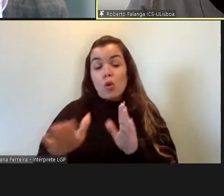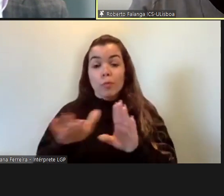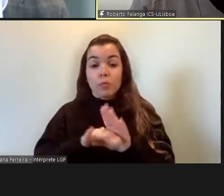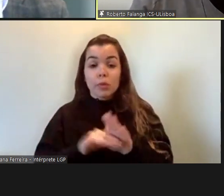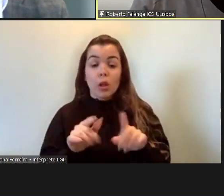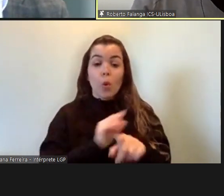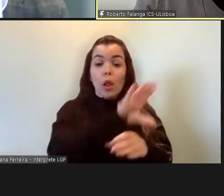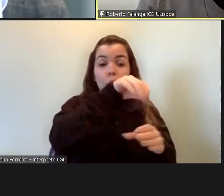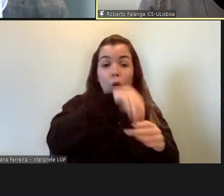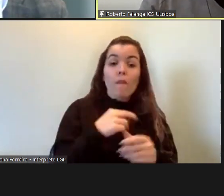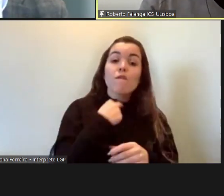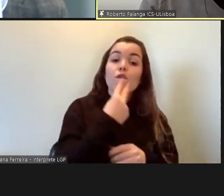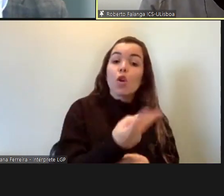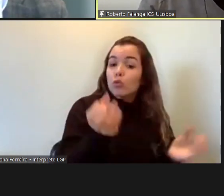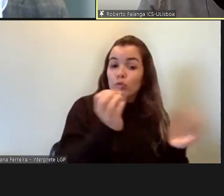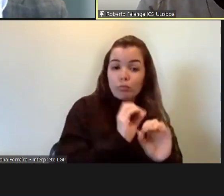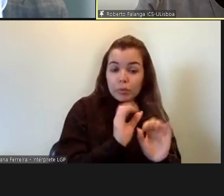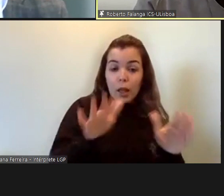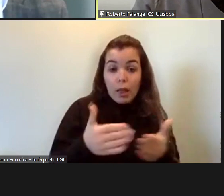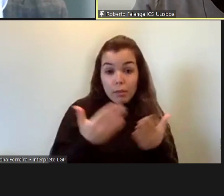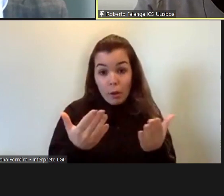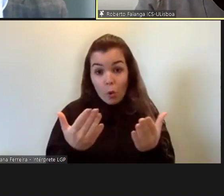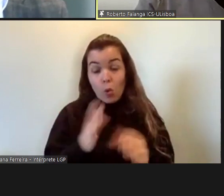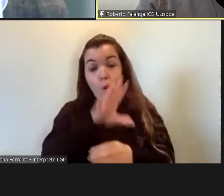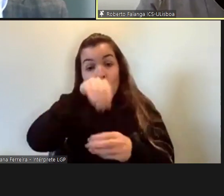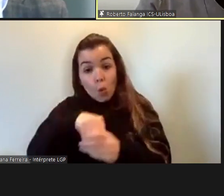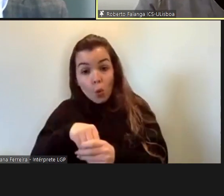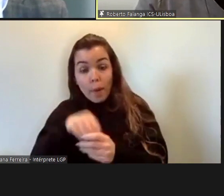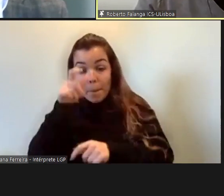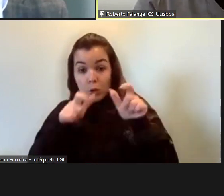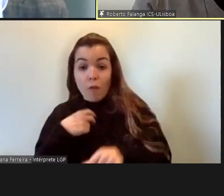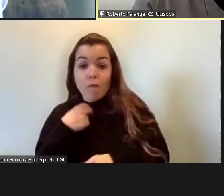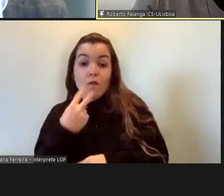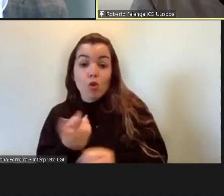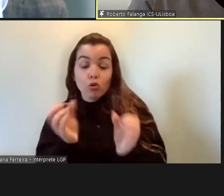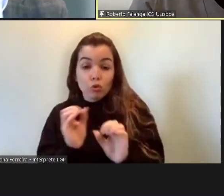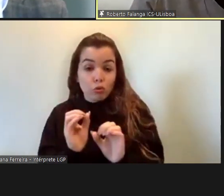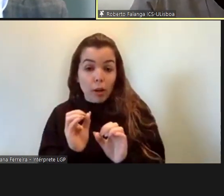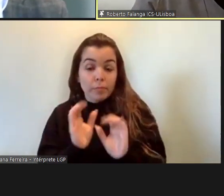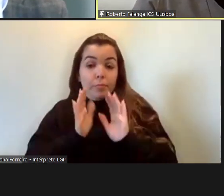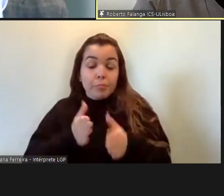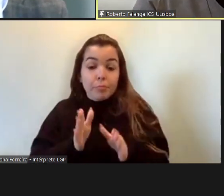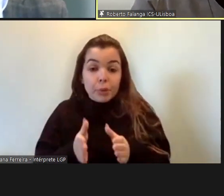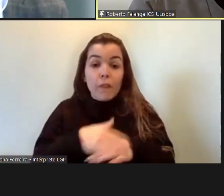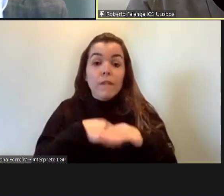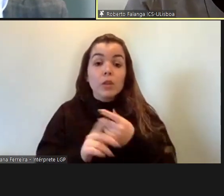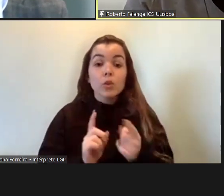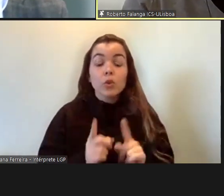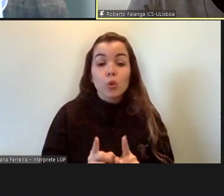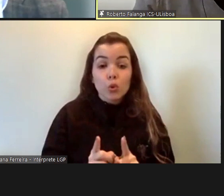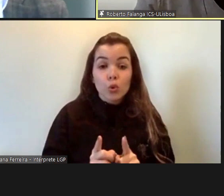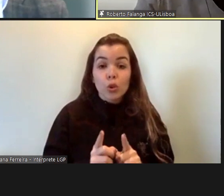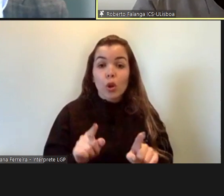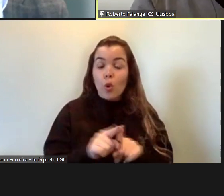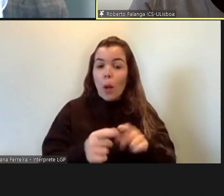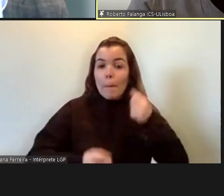tem voz. Portanto, para incluir quem não tem voz, nós precisamos equipar a nossa máquina,